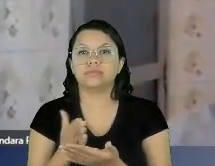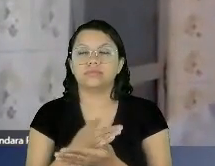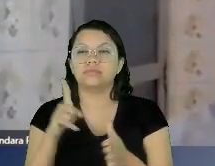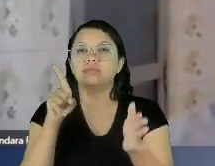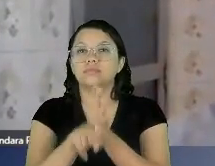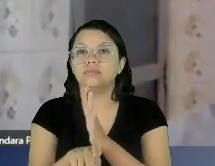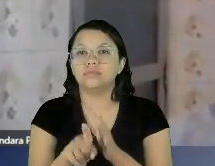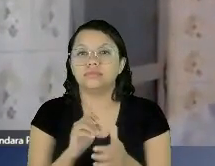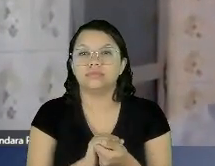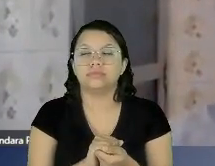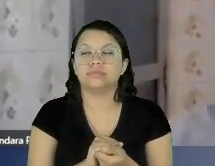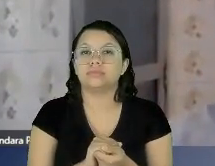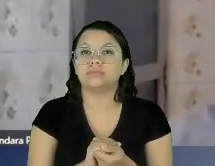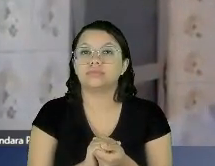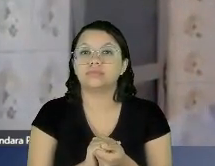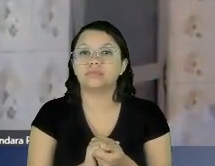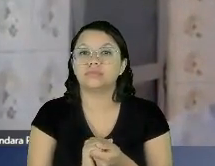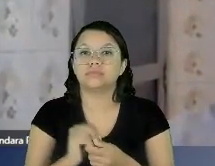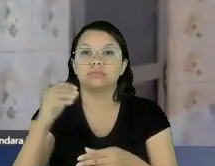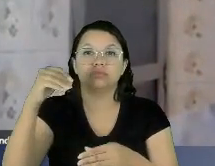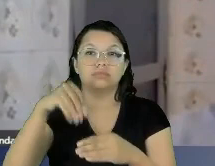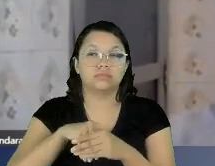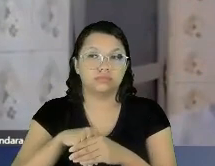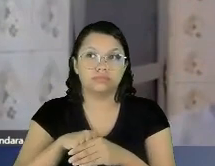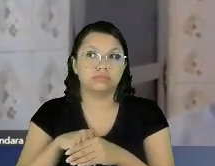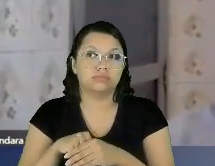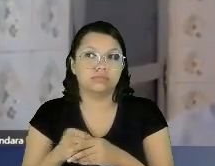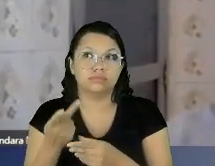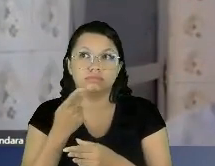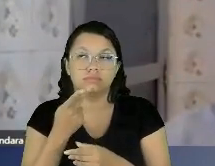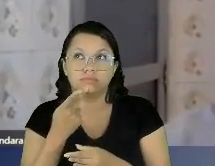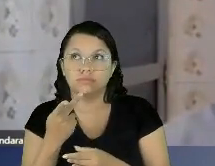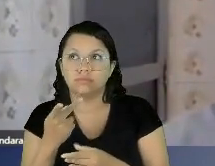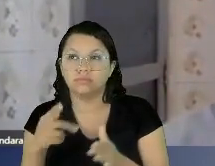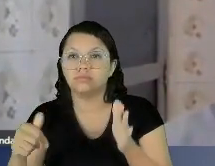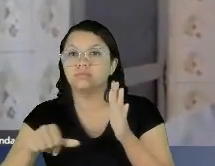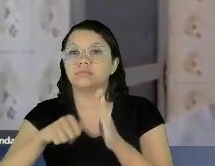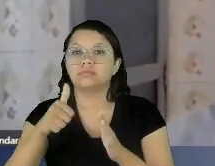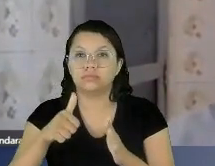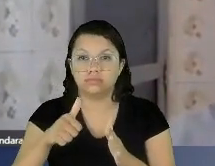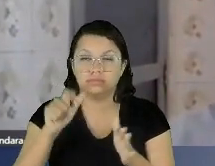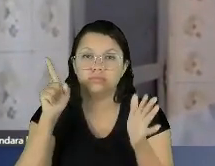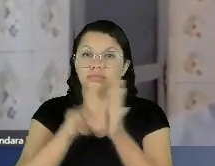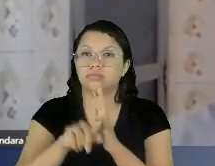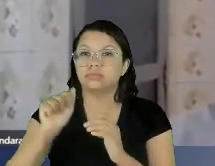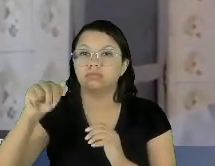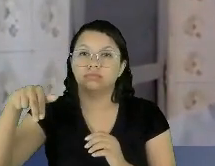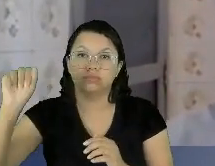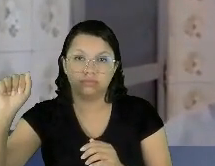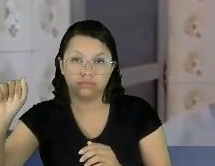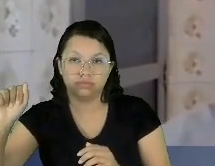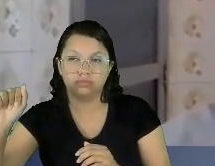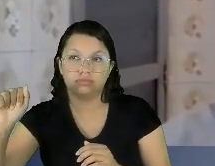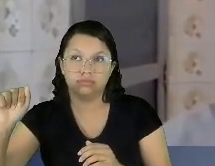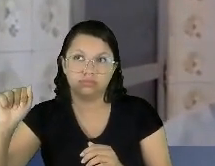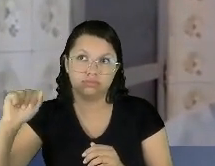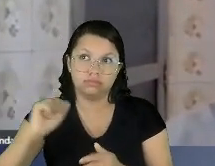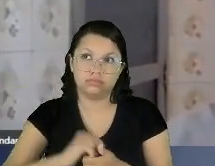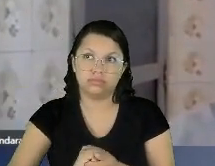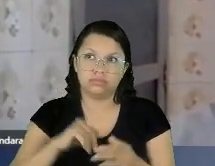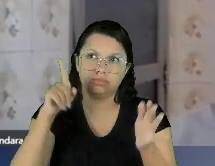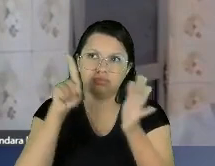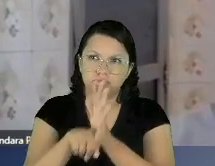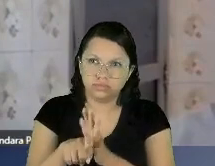já algumas perguntas, dentre as quais aqui eu vou citar a primeira, que é a pergunta de